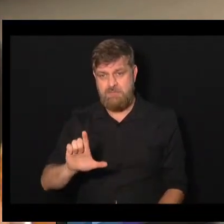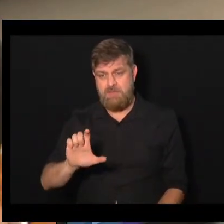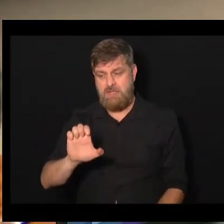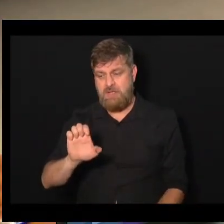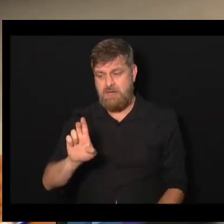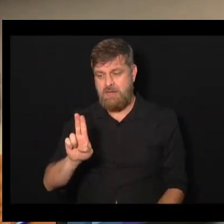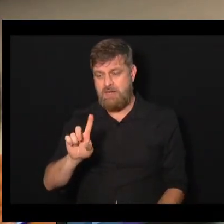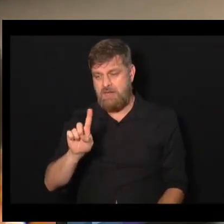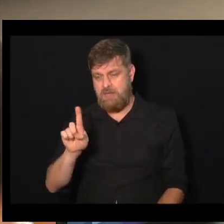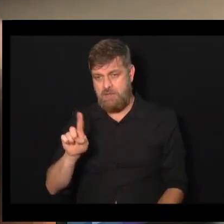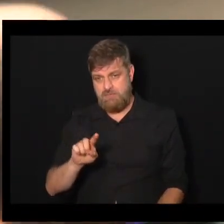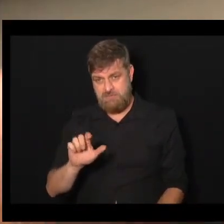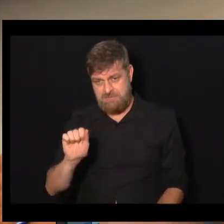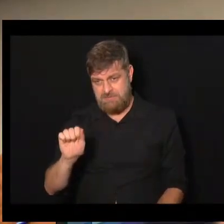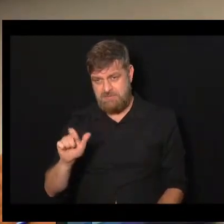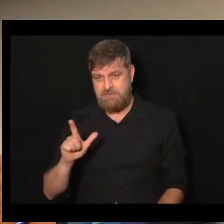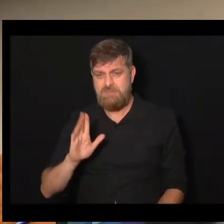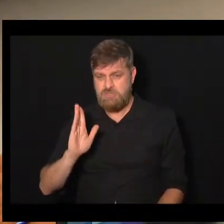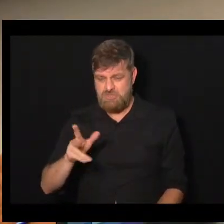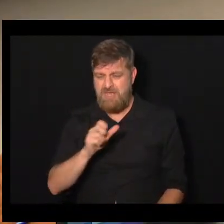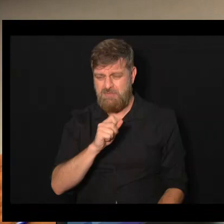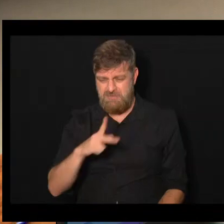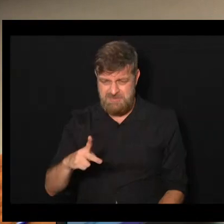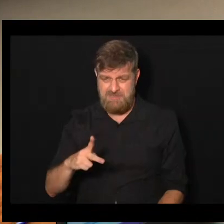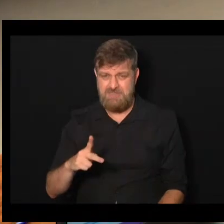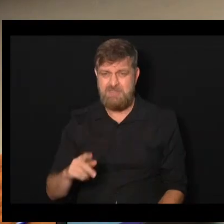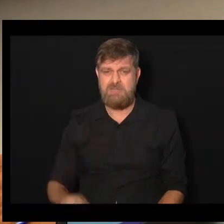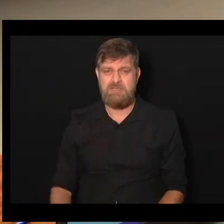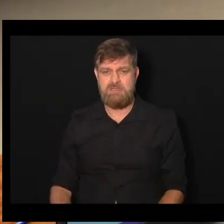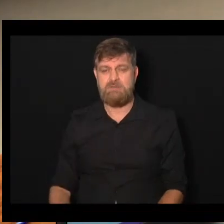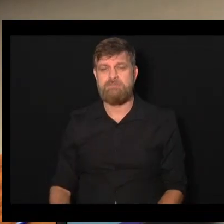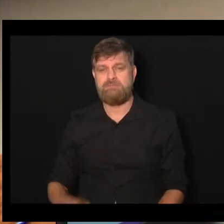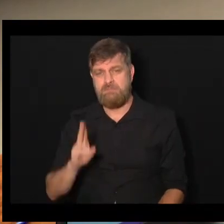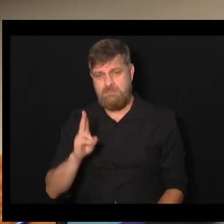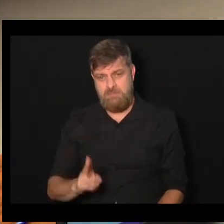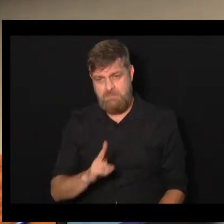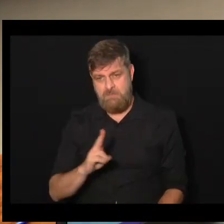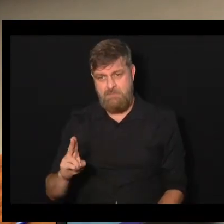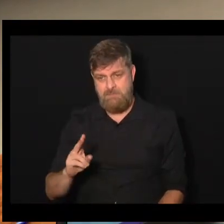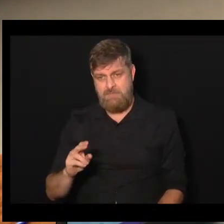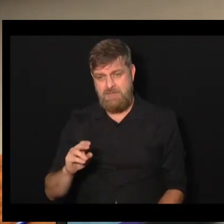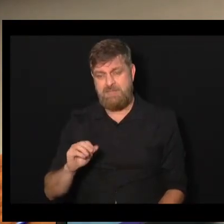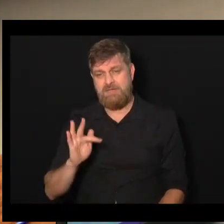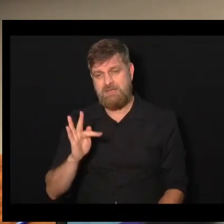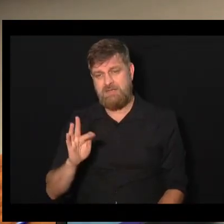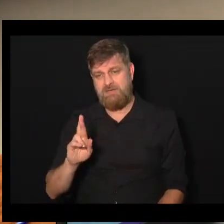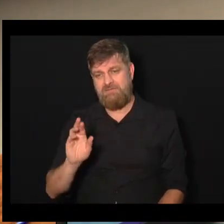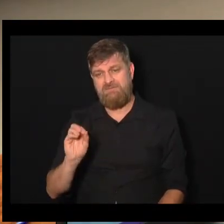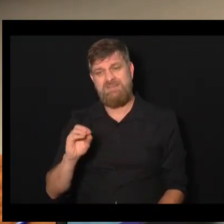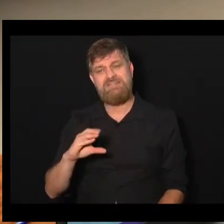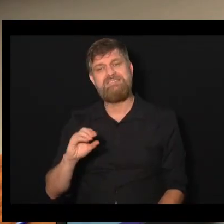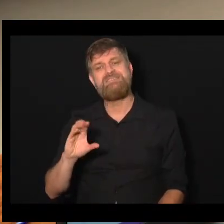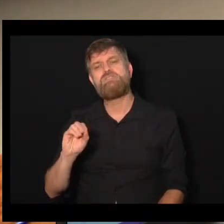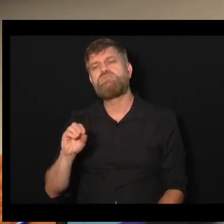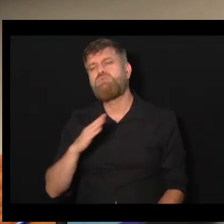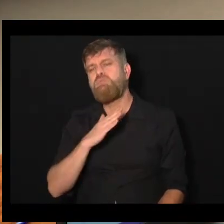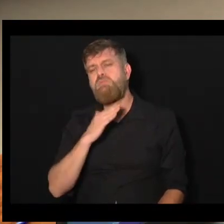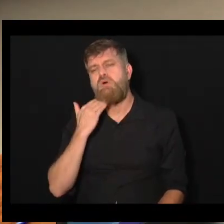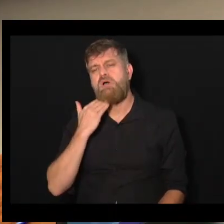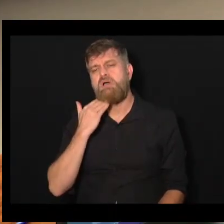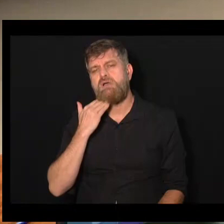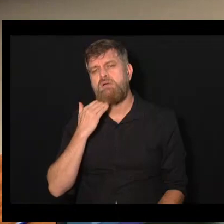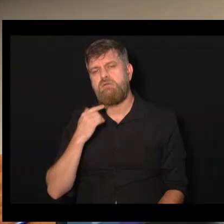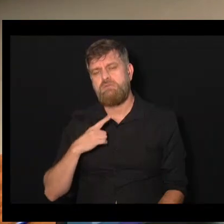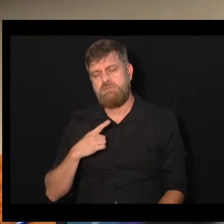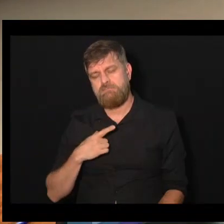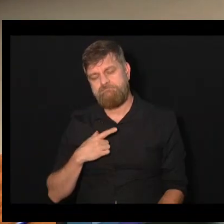professora aposentada da IMF Padre Francisco Silva, criadora do Jocade, deixa saudades. Então, a